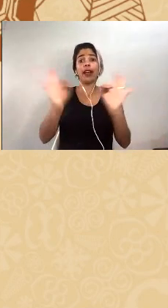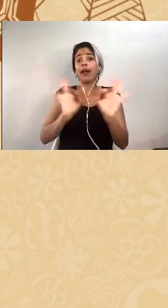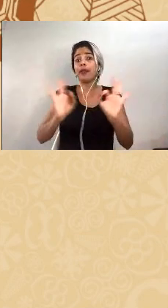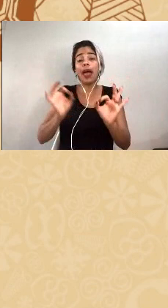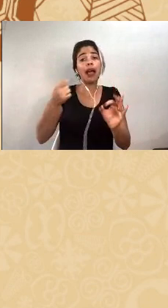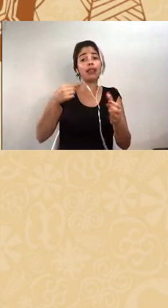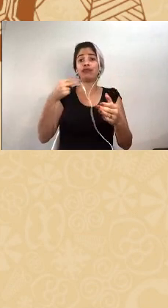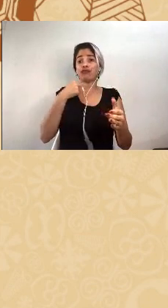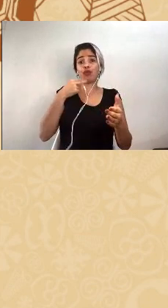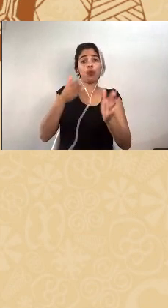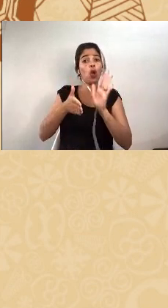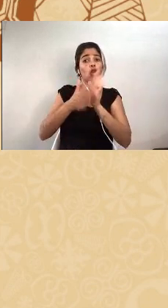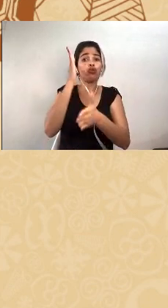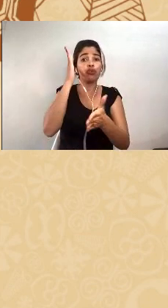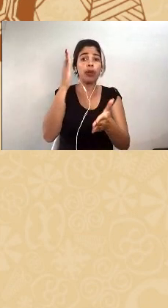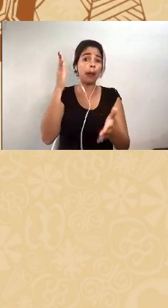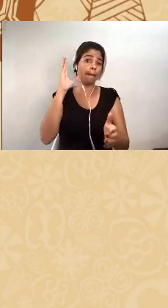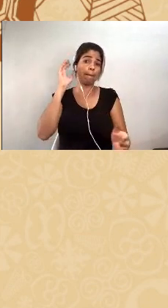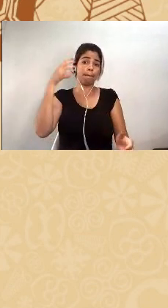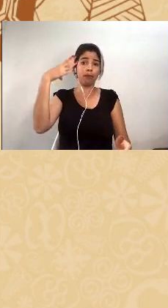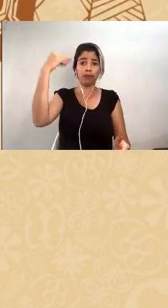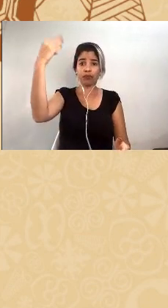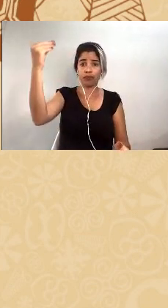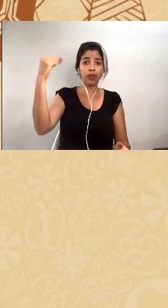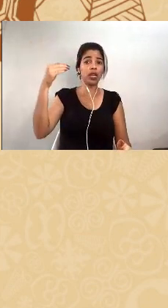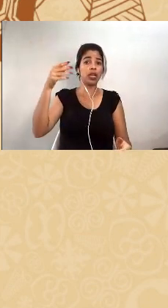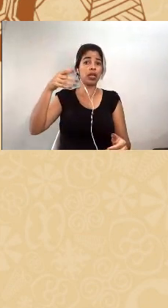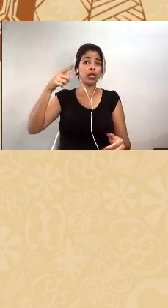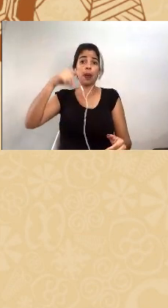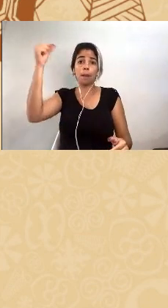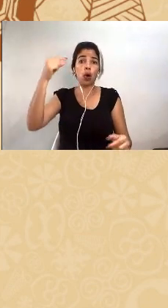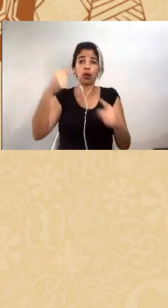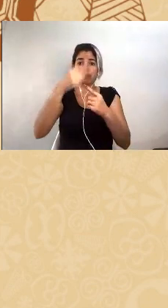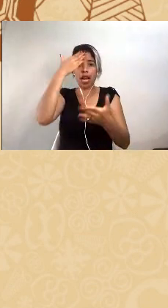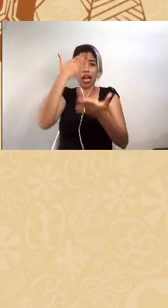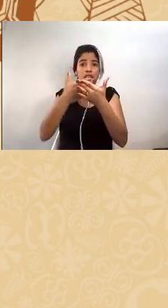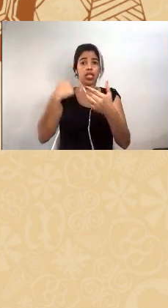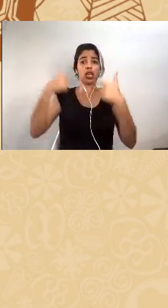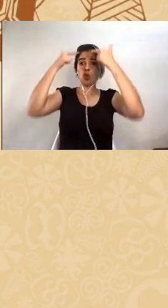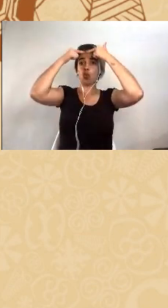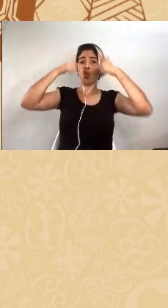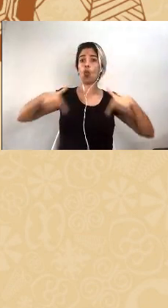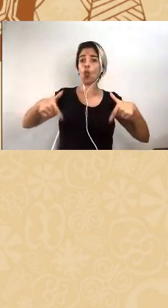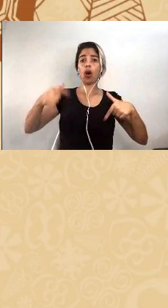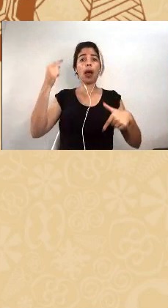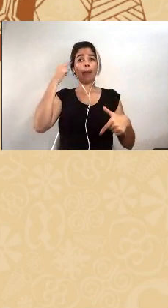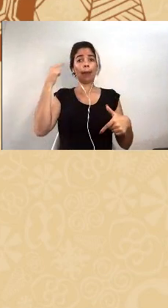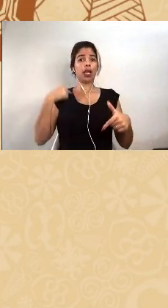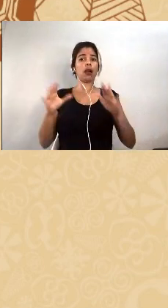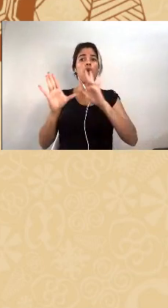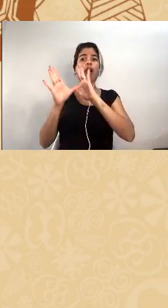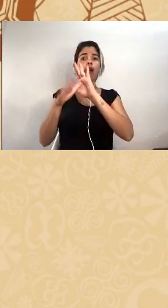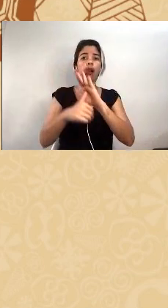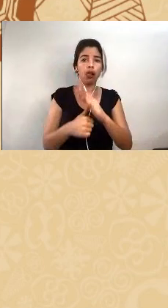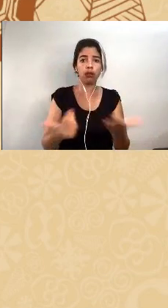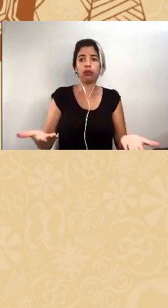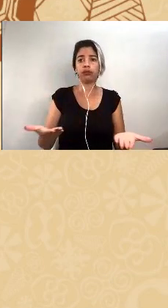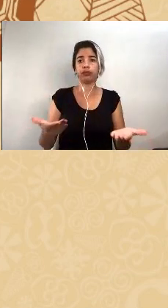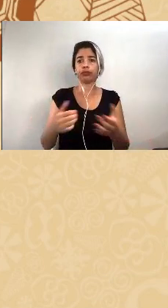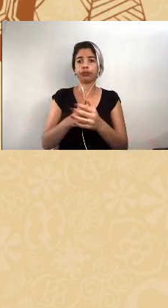embora, porque até agora não estão acreditando que eu sou uma pessoa inocente. Acham que eu sou um bandido.